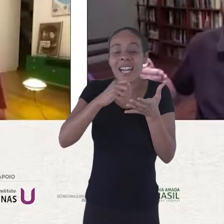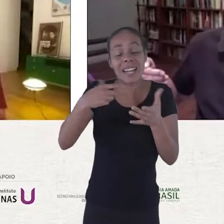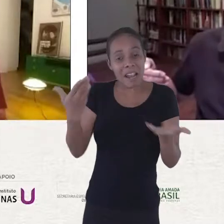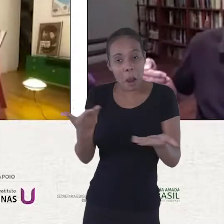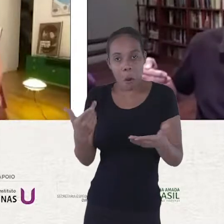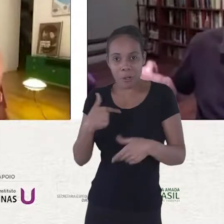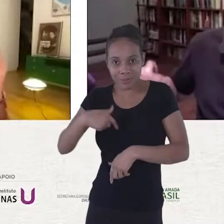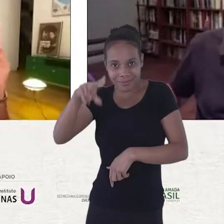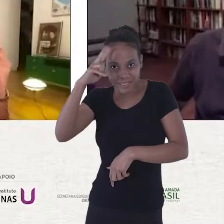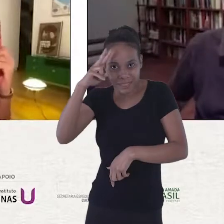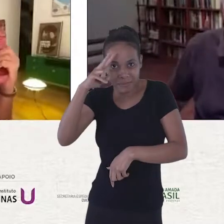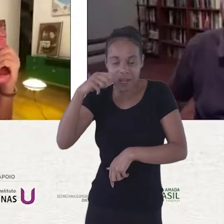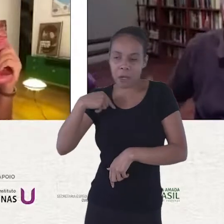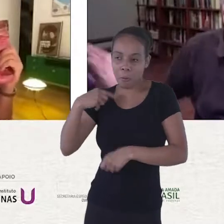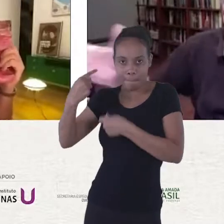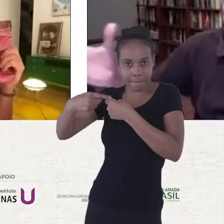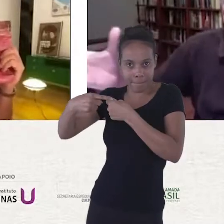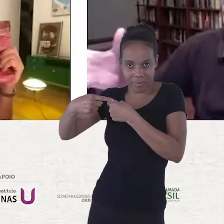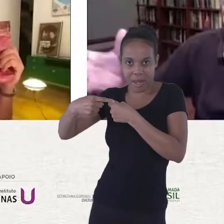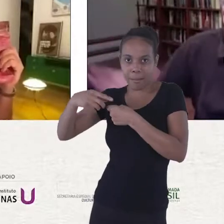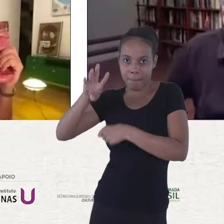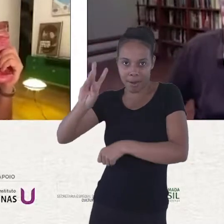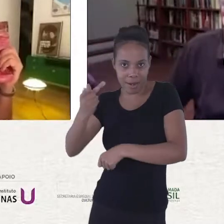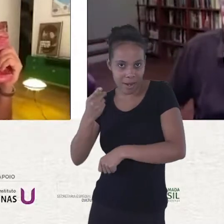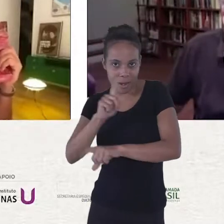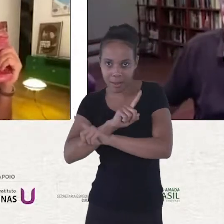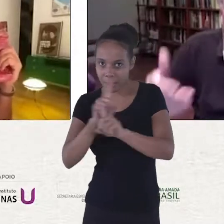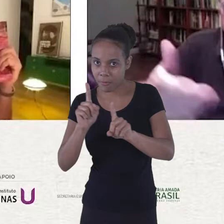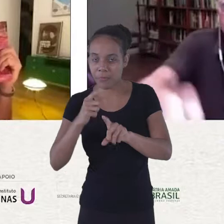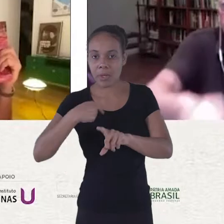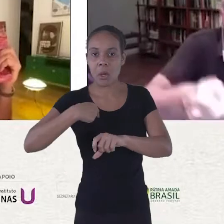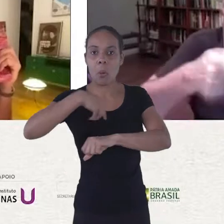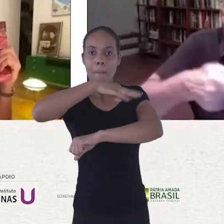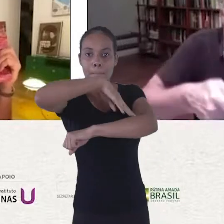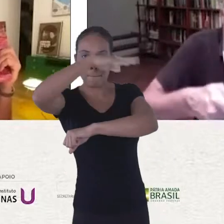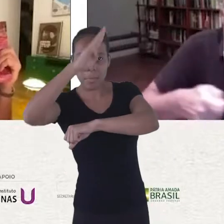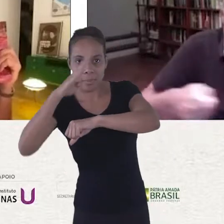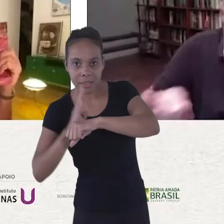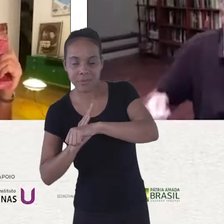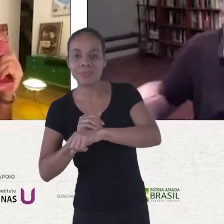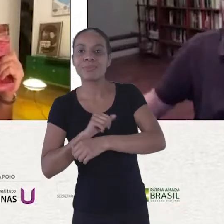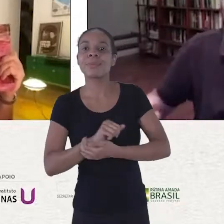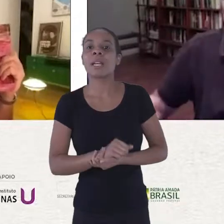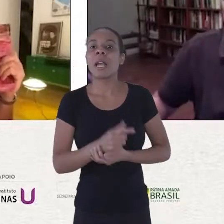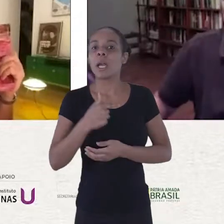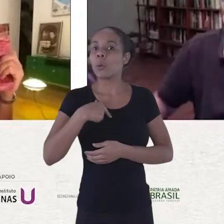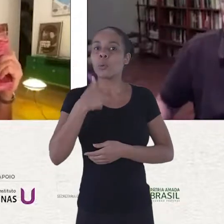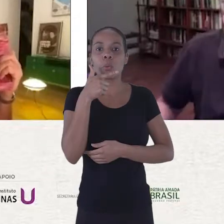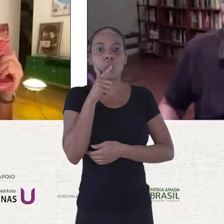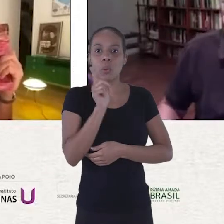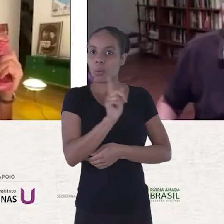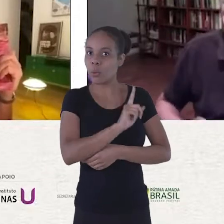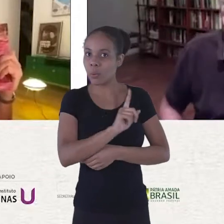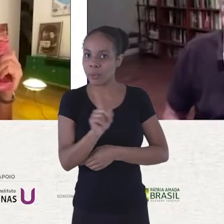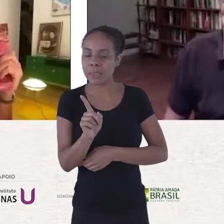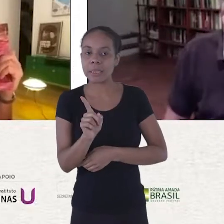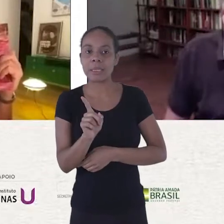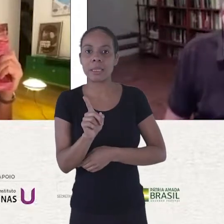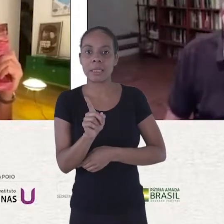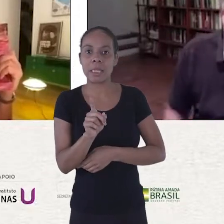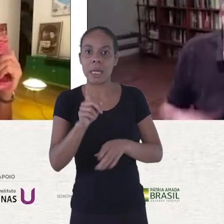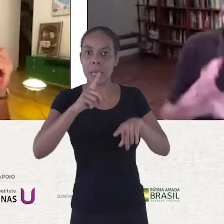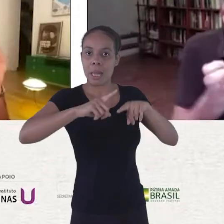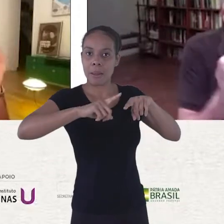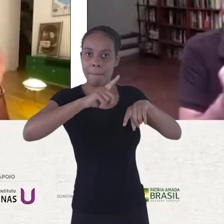Stepan Nercessian. Horizonte, eu estou aqui Brumadinho, eu não tive como pegar o impresso. Eu só li ele em PDF, é